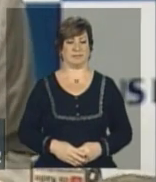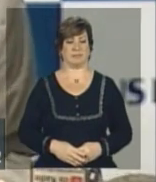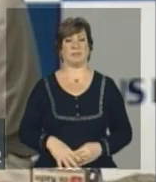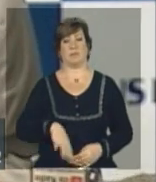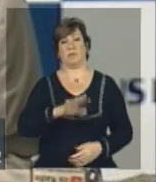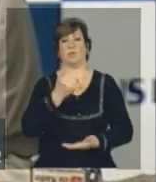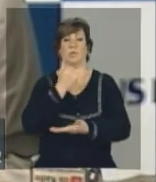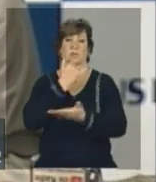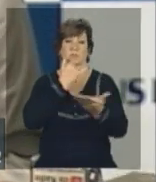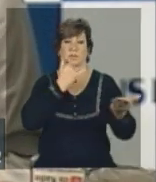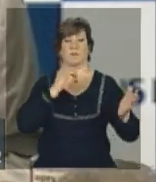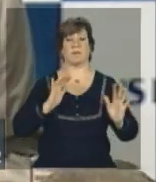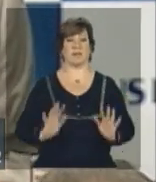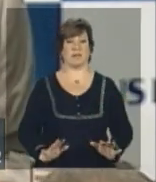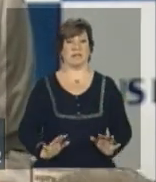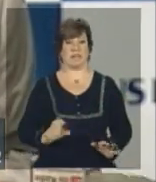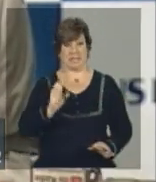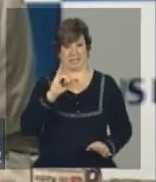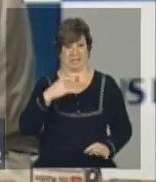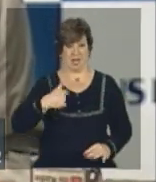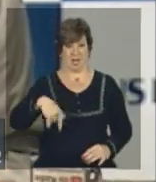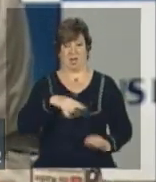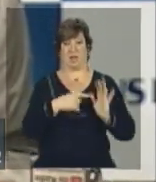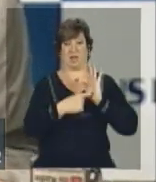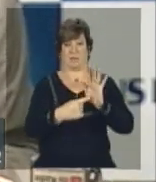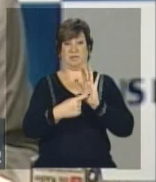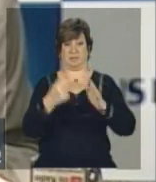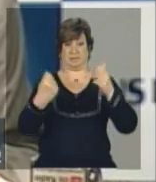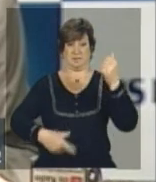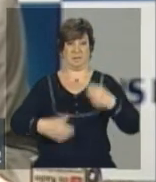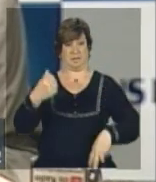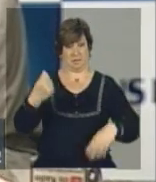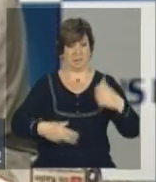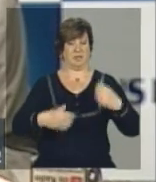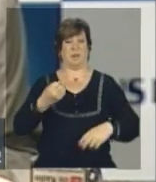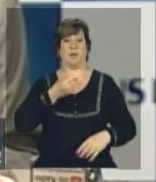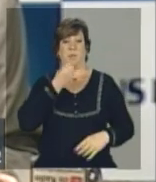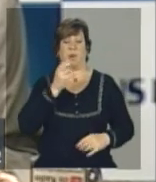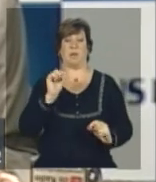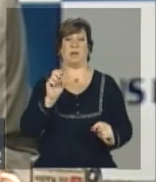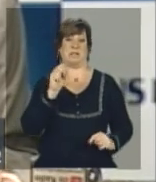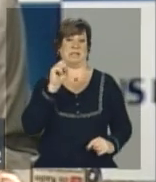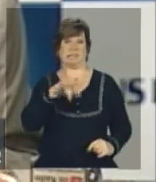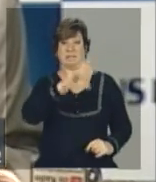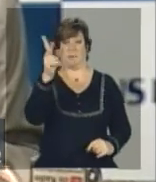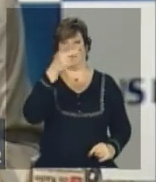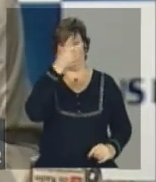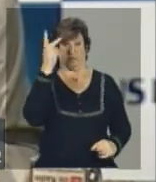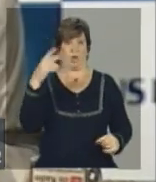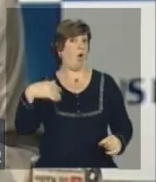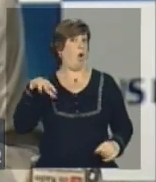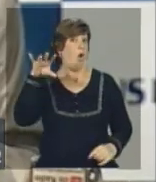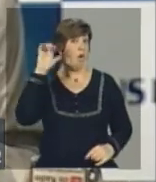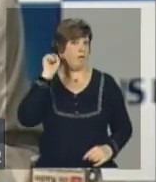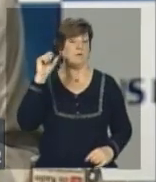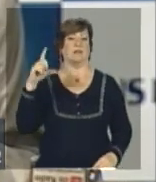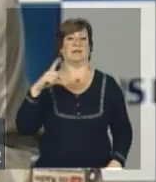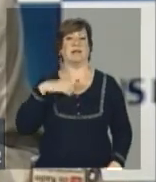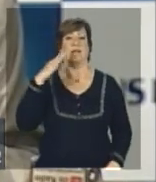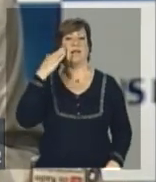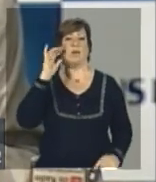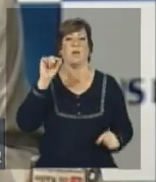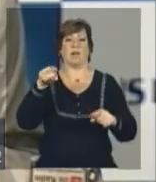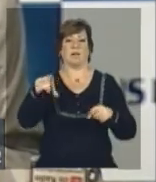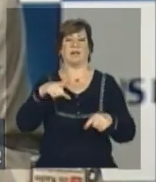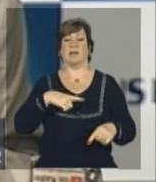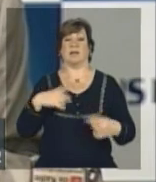Você desculpa, mas também se a gente está apresentando, é uma boa regra da apresentação, se o pessoal que está ouvindo tem exatamente o que você está